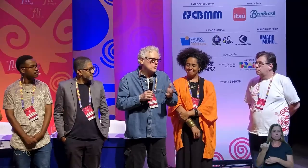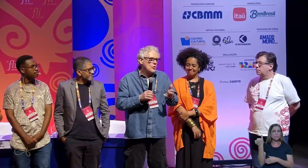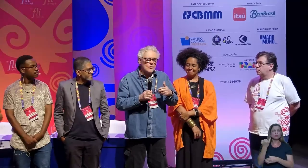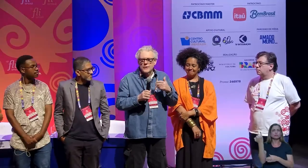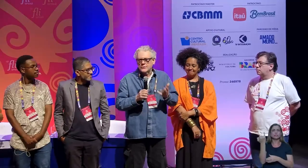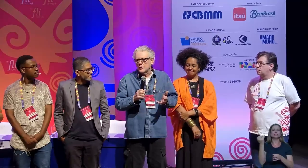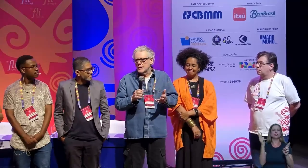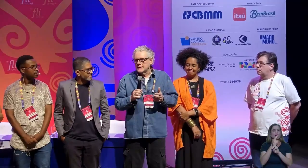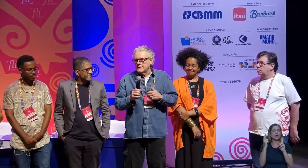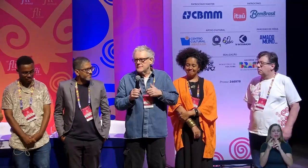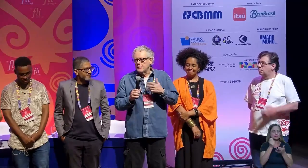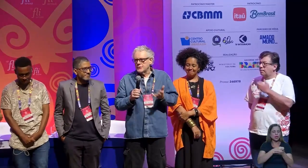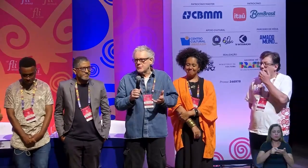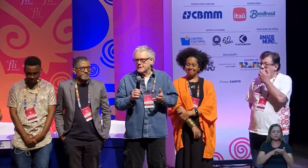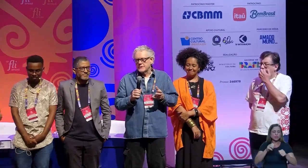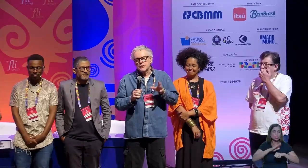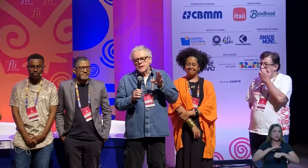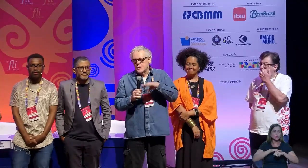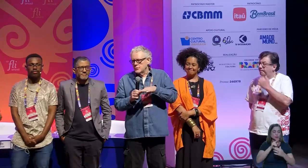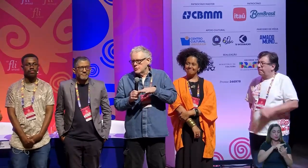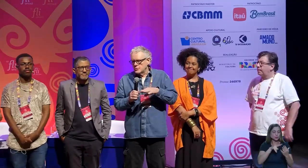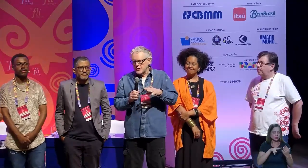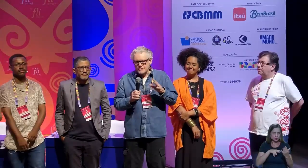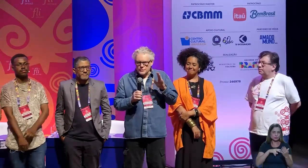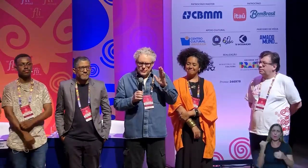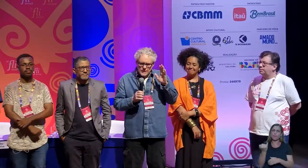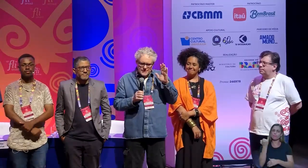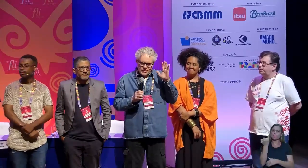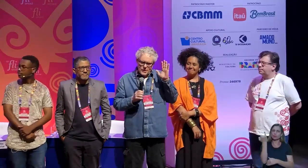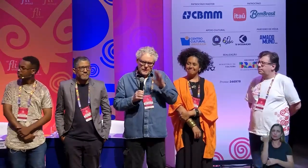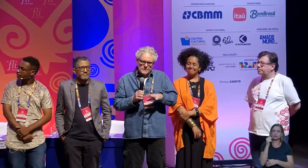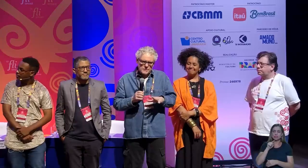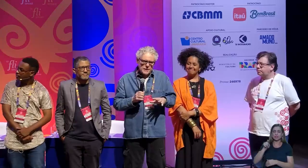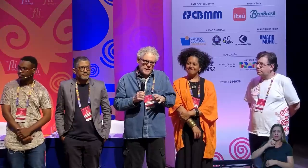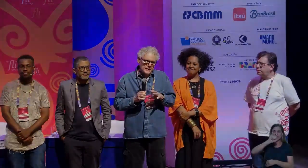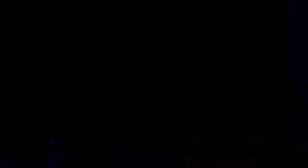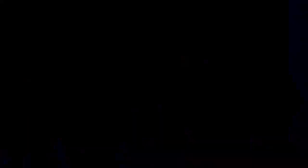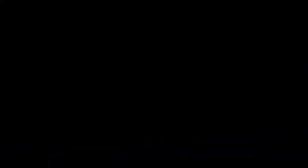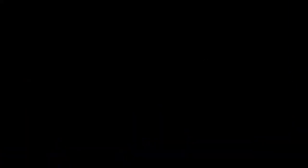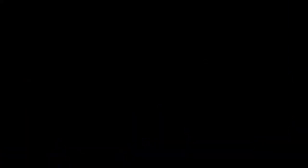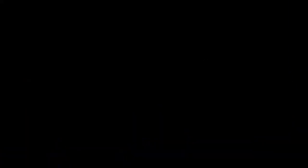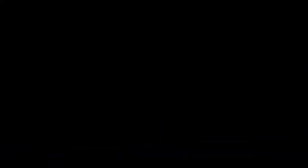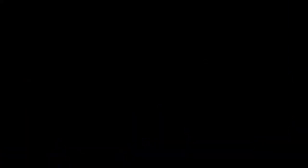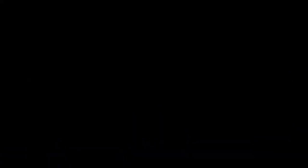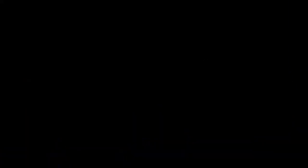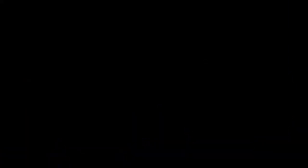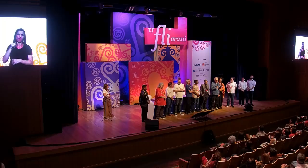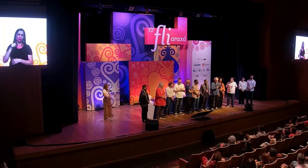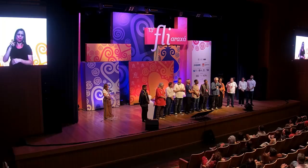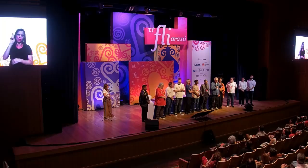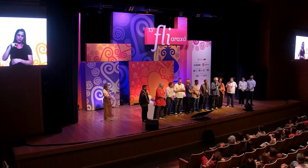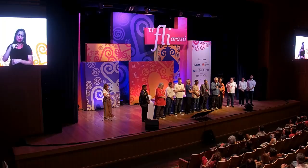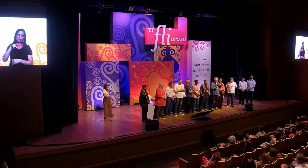do autor com o leitor é muito importante. O Jefferson tem toda a razão. A questão da redação é o centro